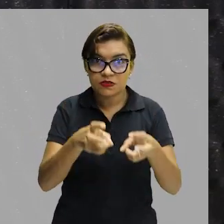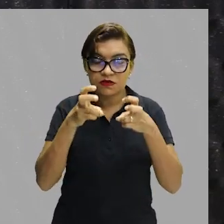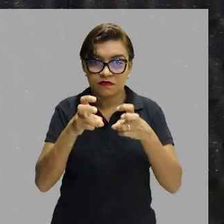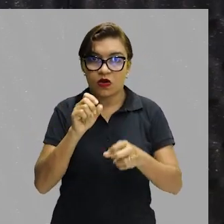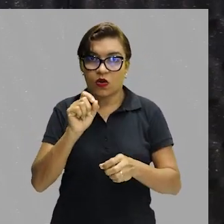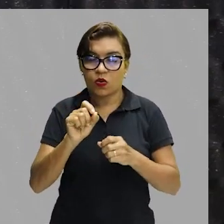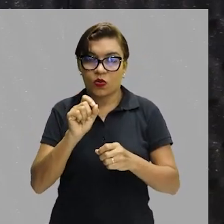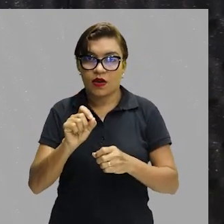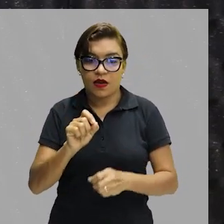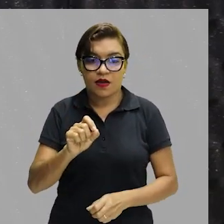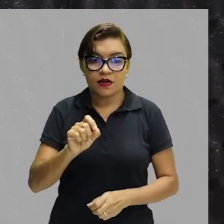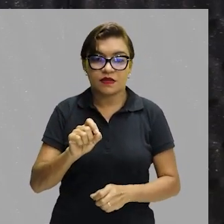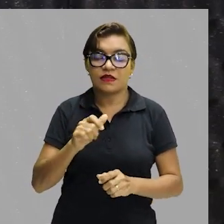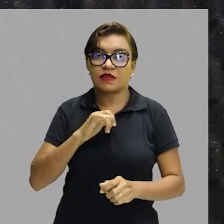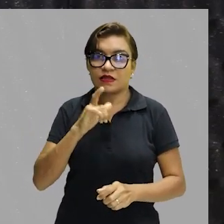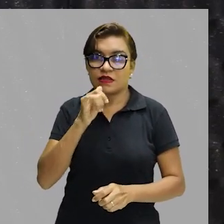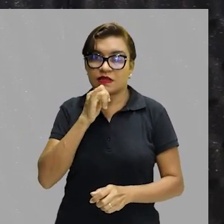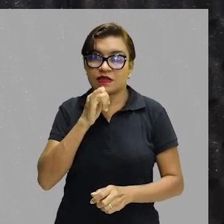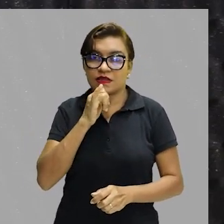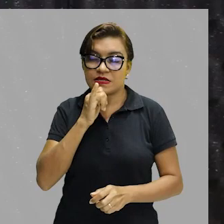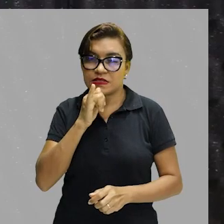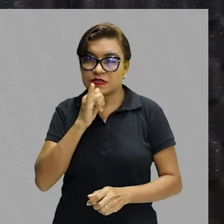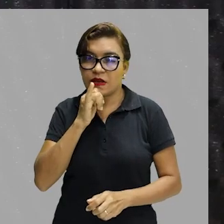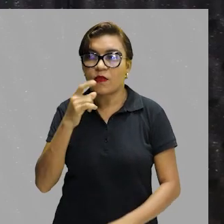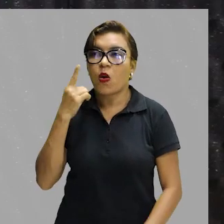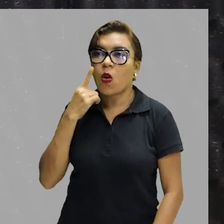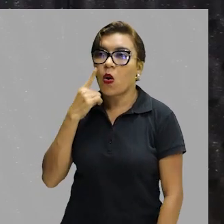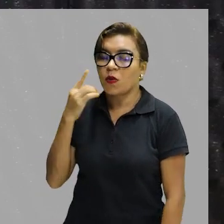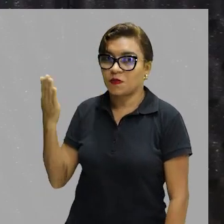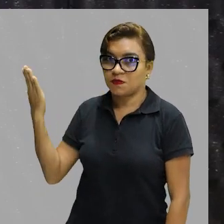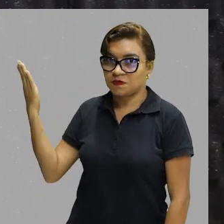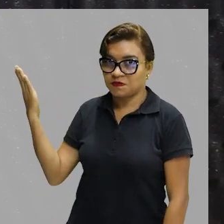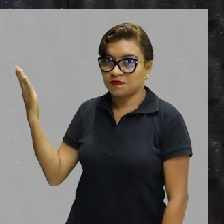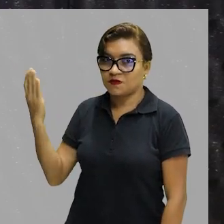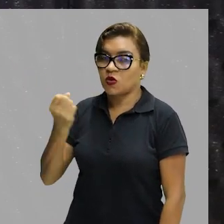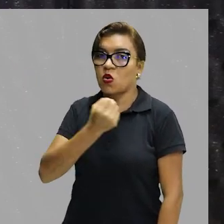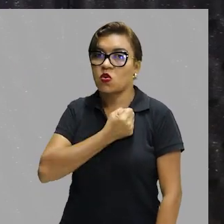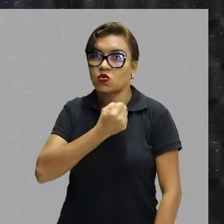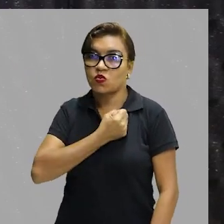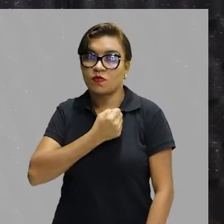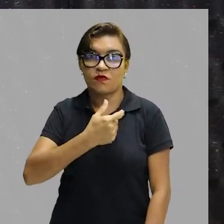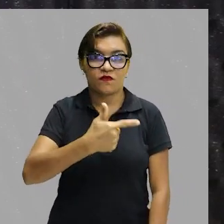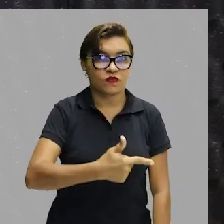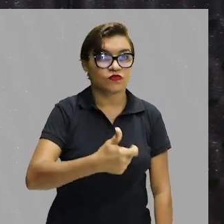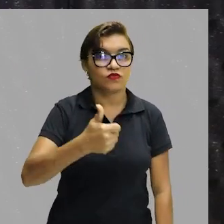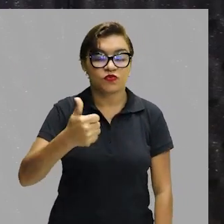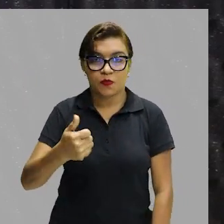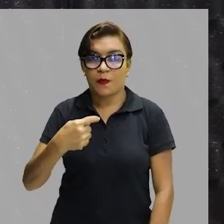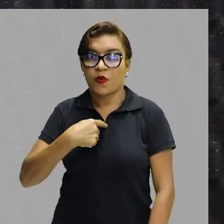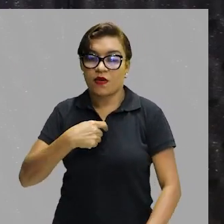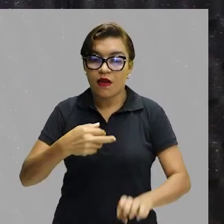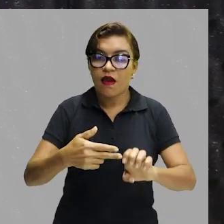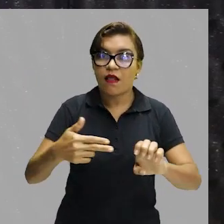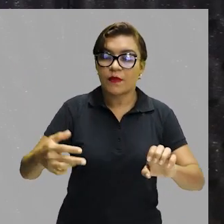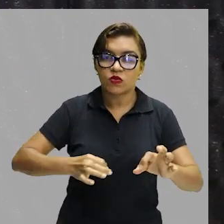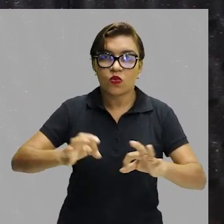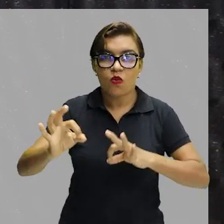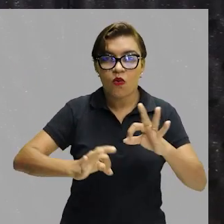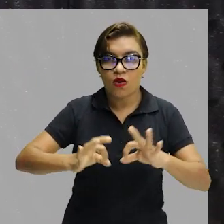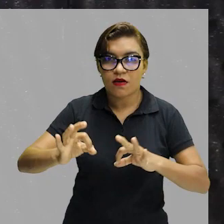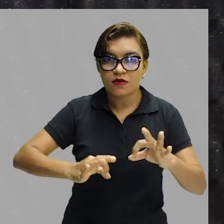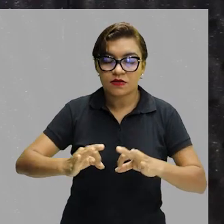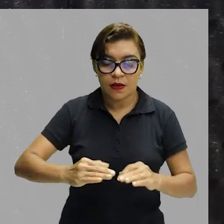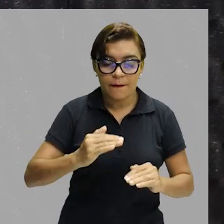atômico 20, em seguida, o escândio, número atômico 21. Isso por quê? Porque os elementos estão organizados em